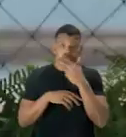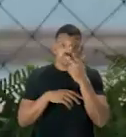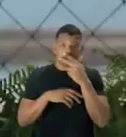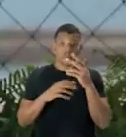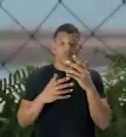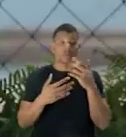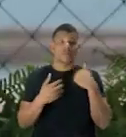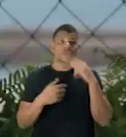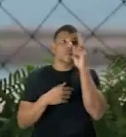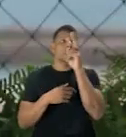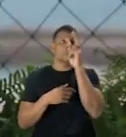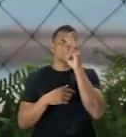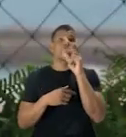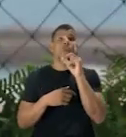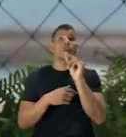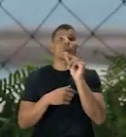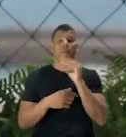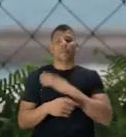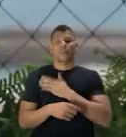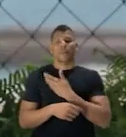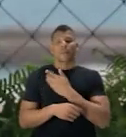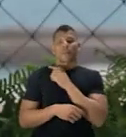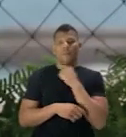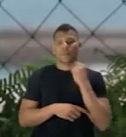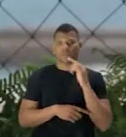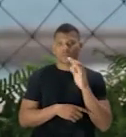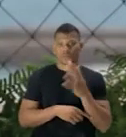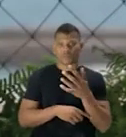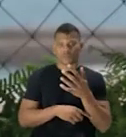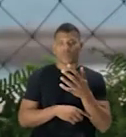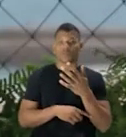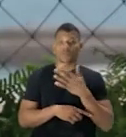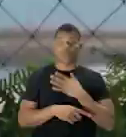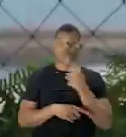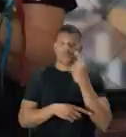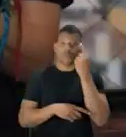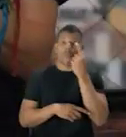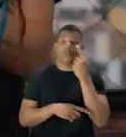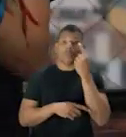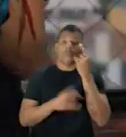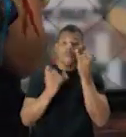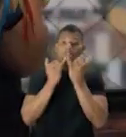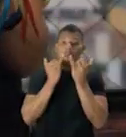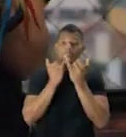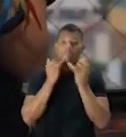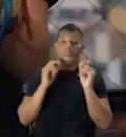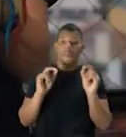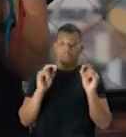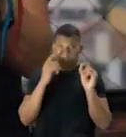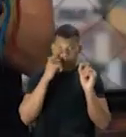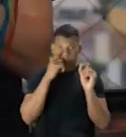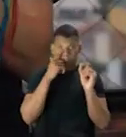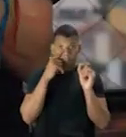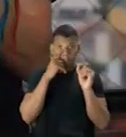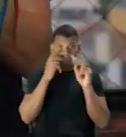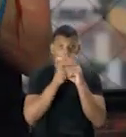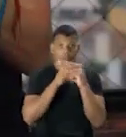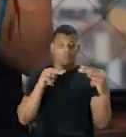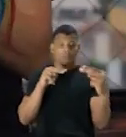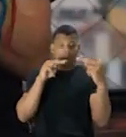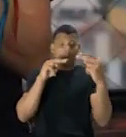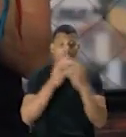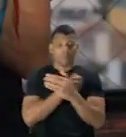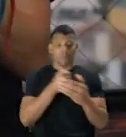morreu. O meu olho parece um aparelho de quem sempre me olhou e